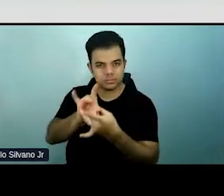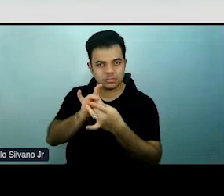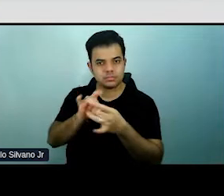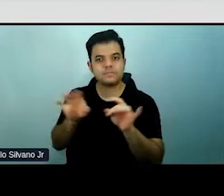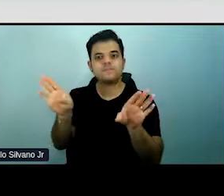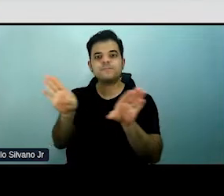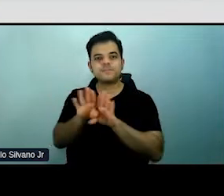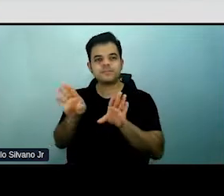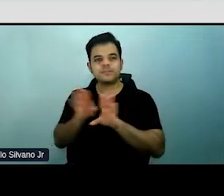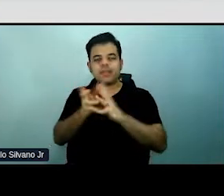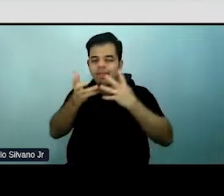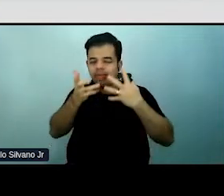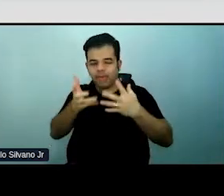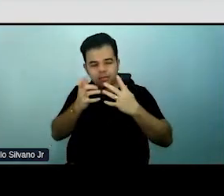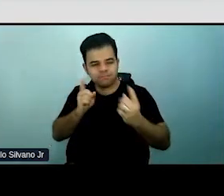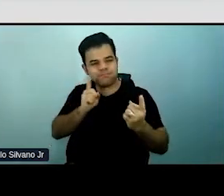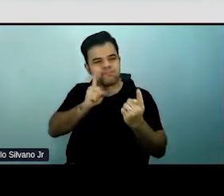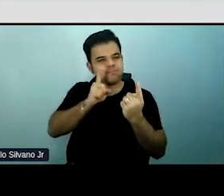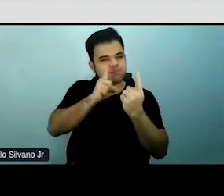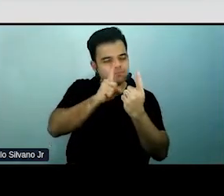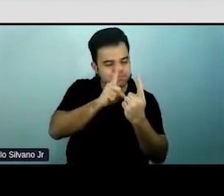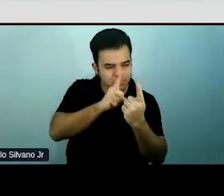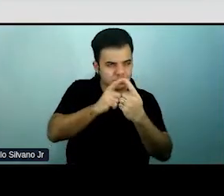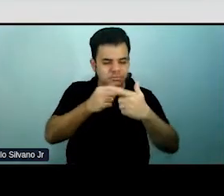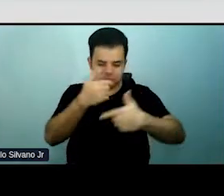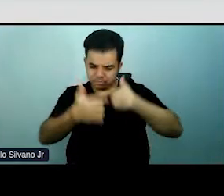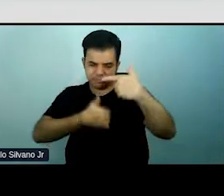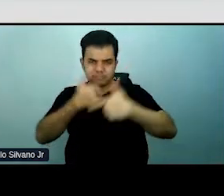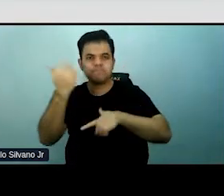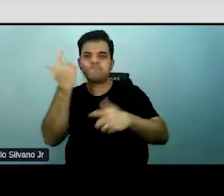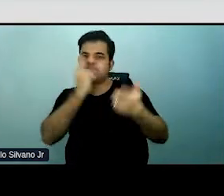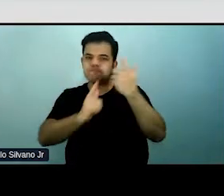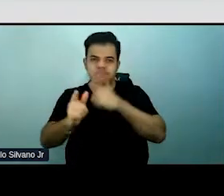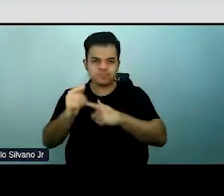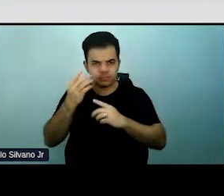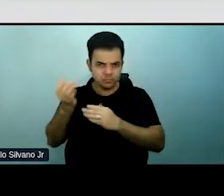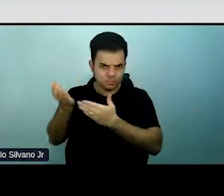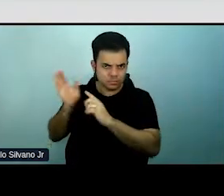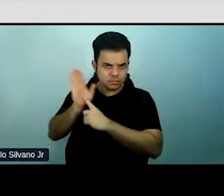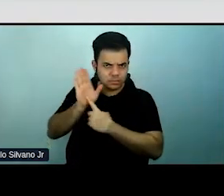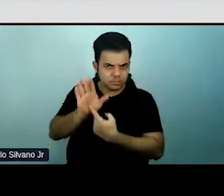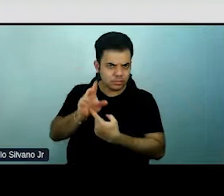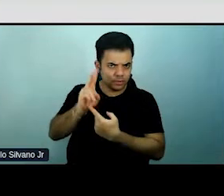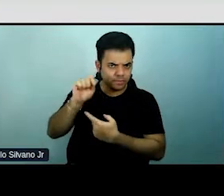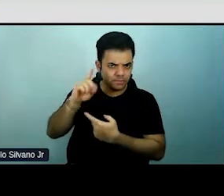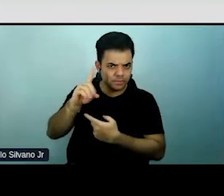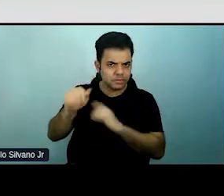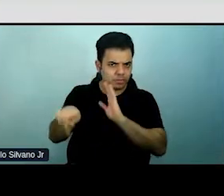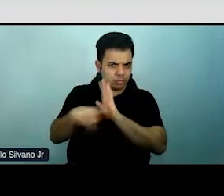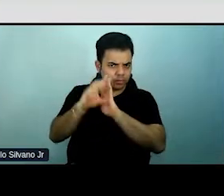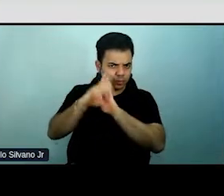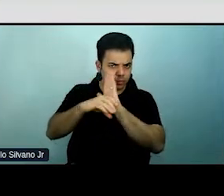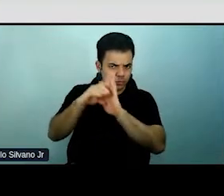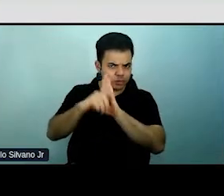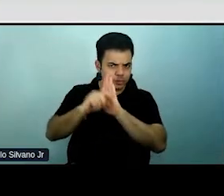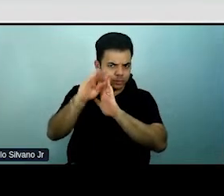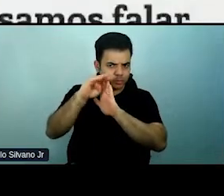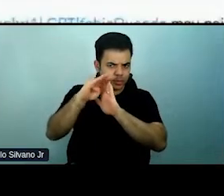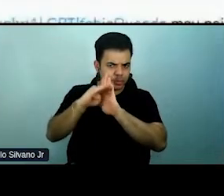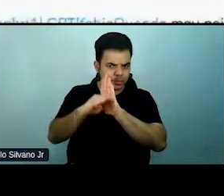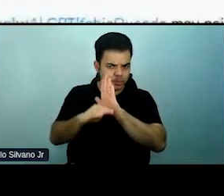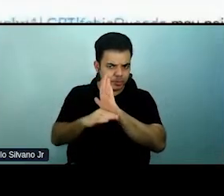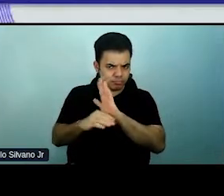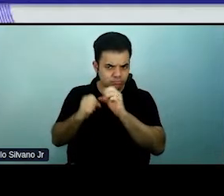que faz essa prática acontecer, né? Quer trazer, Wanda, essa questão dos conceitos, por favor?